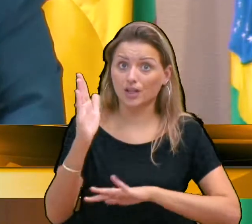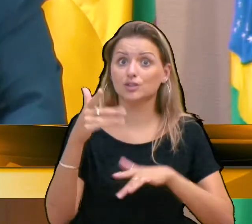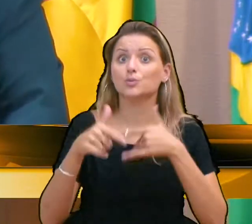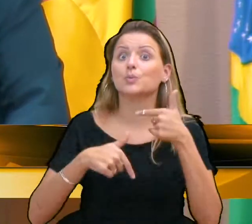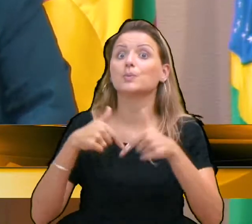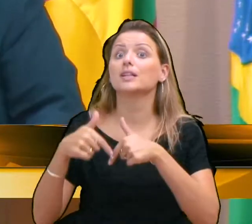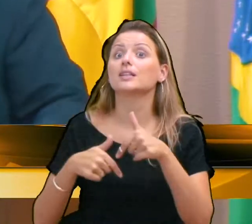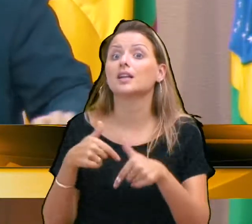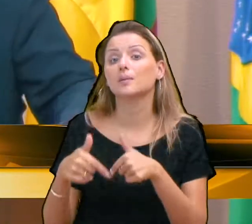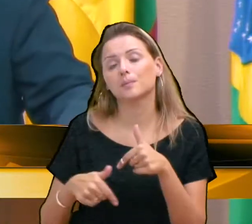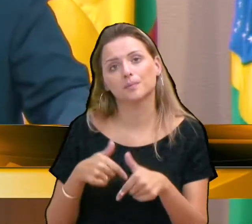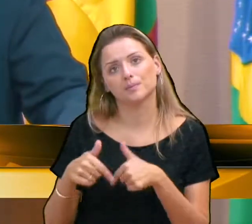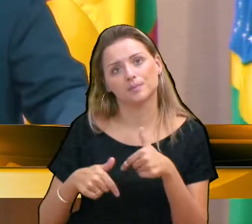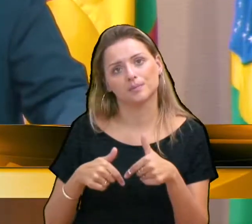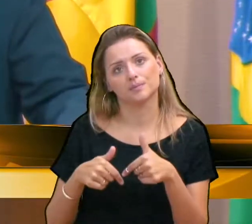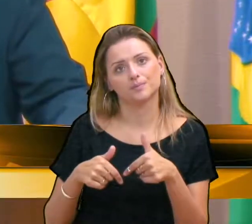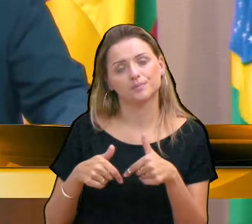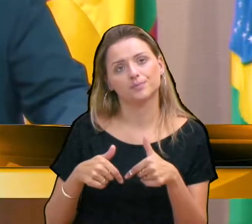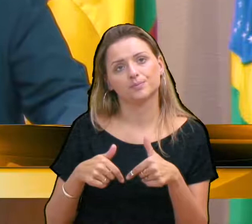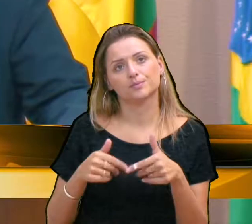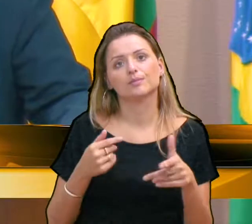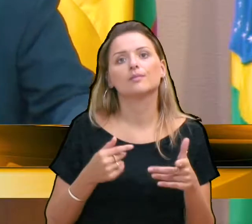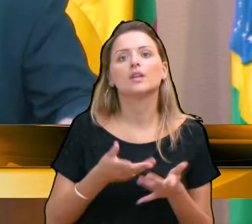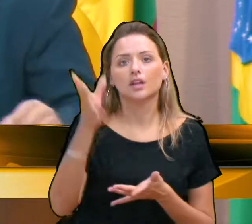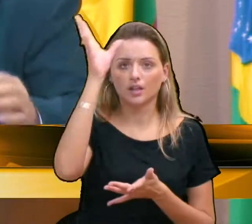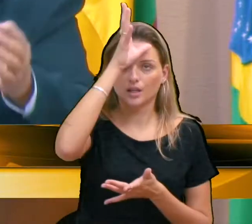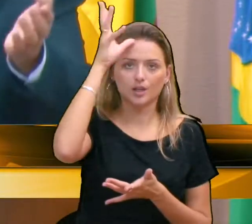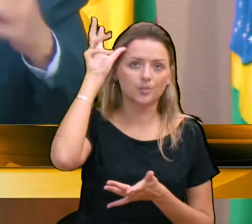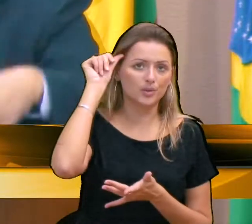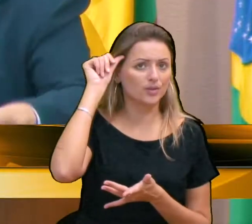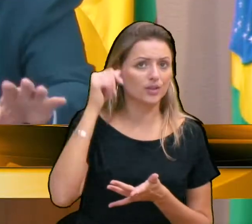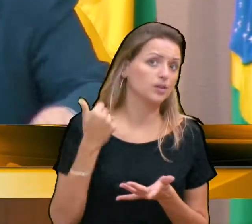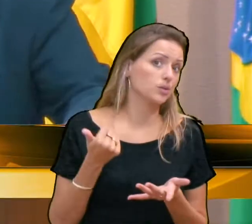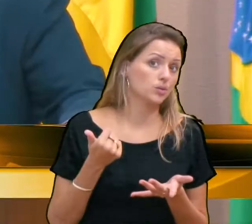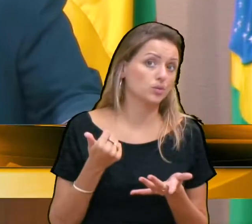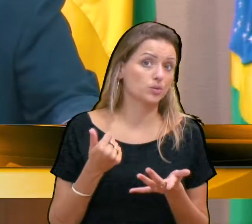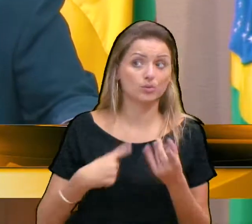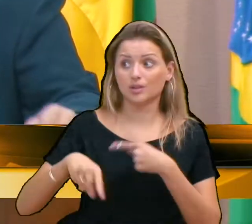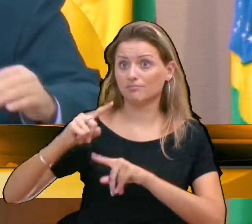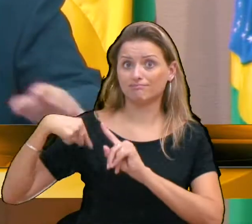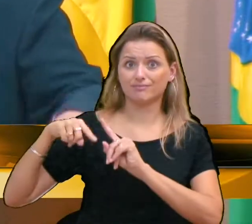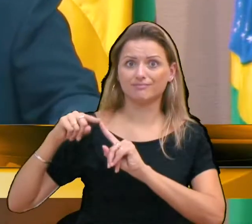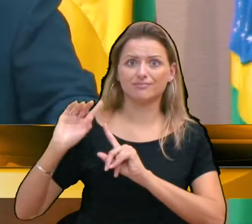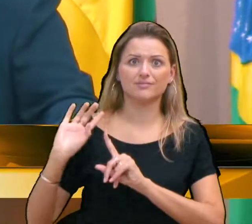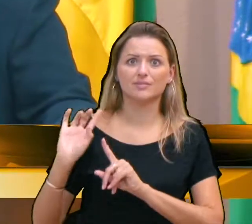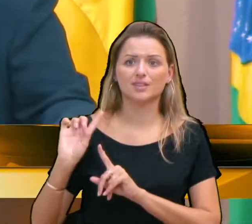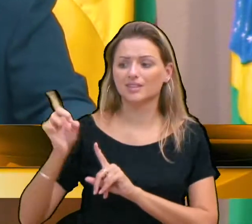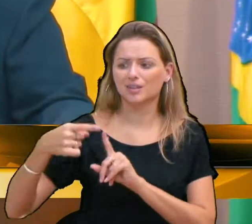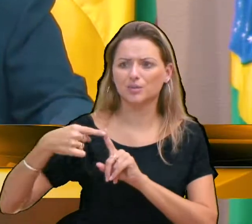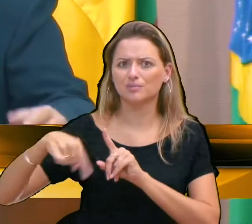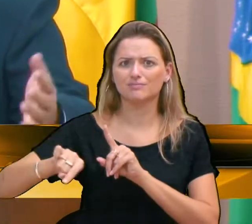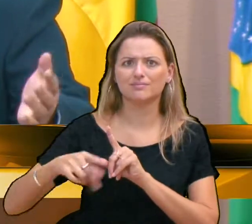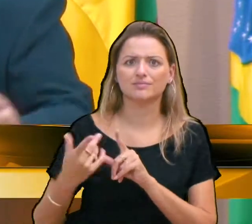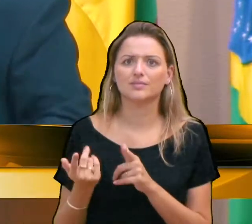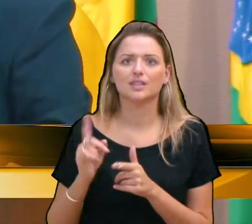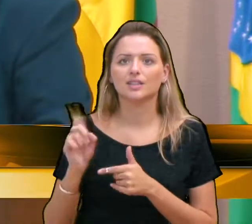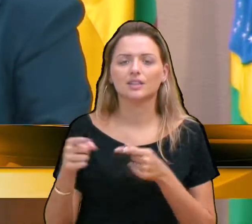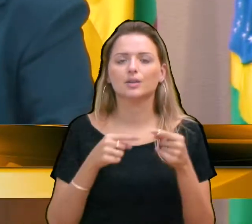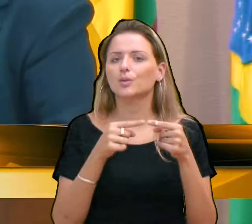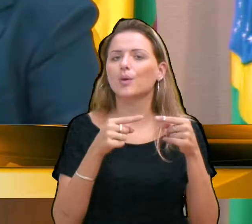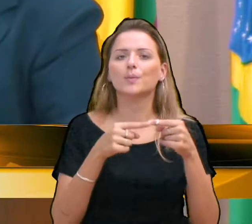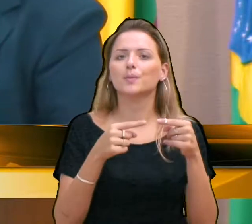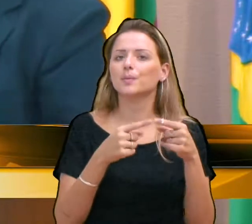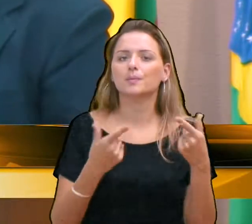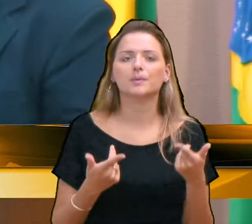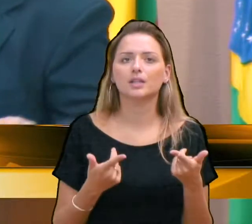trabalhar, isso a nossa prefeitura faz. Esse é o majutório que está fazendo. É na contramão da história. Se cresce essa